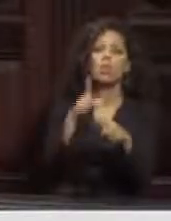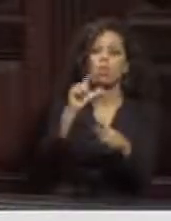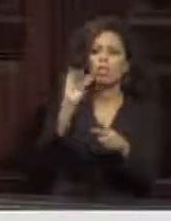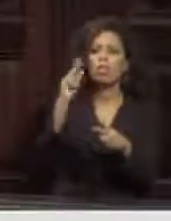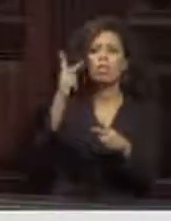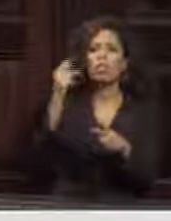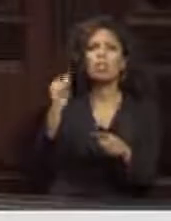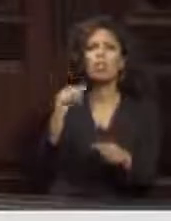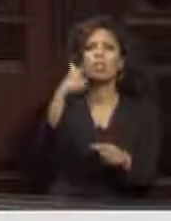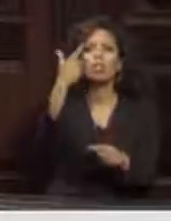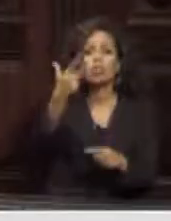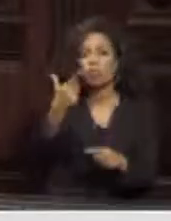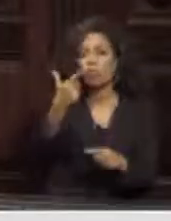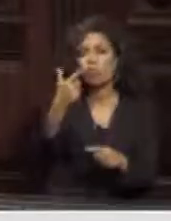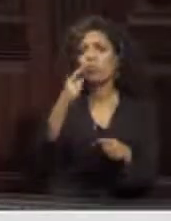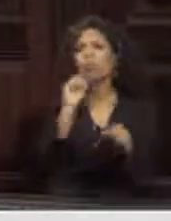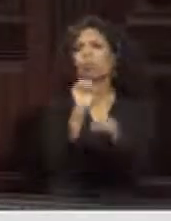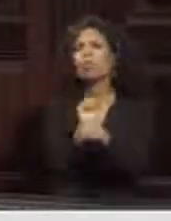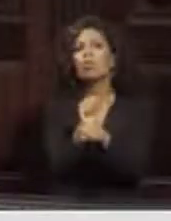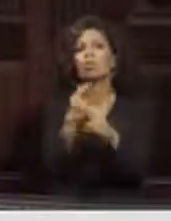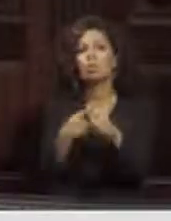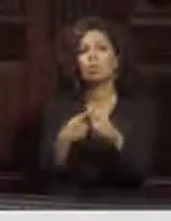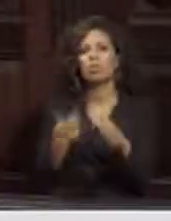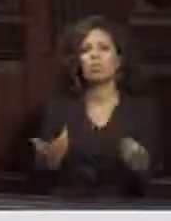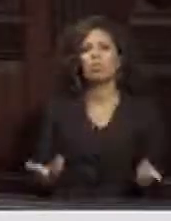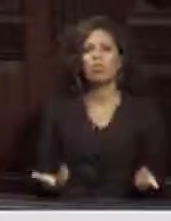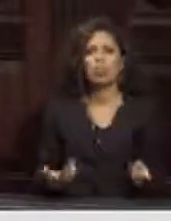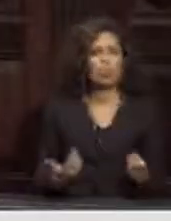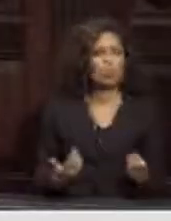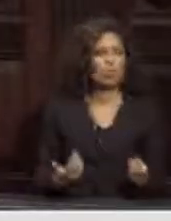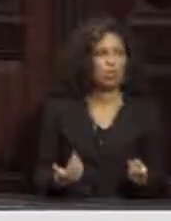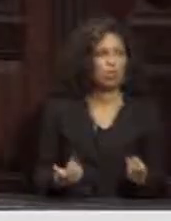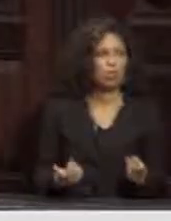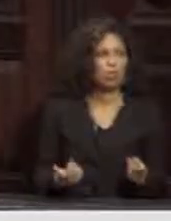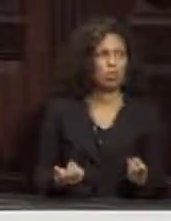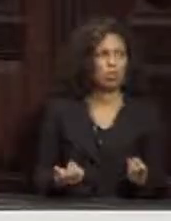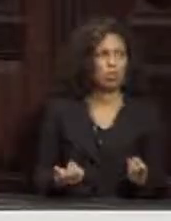Esse é apenas um exemplo. Então, a Rio Trilhos